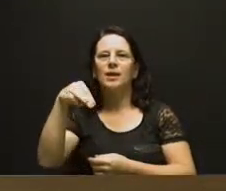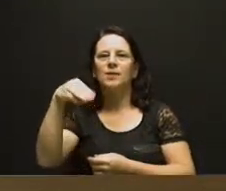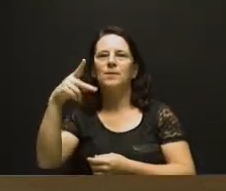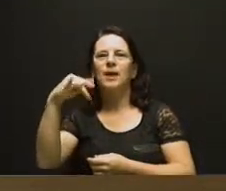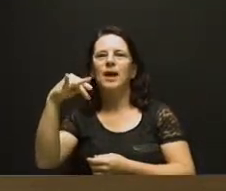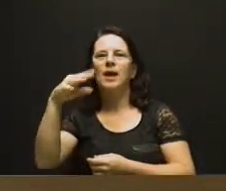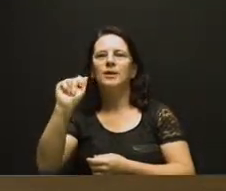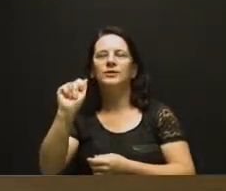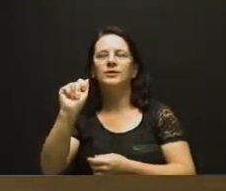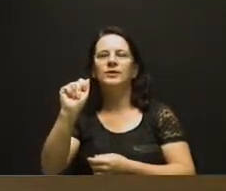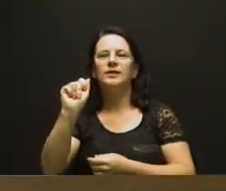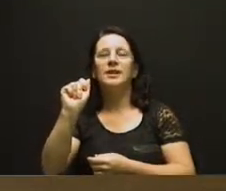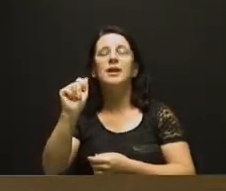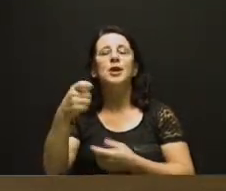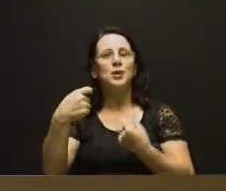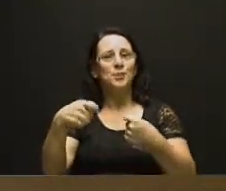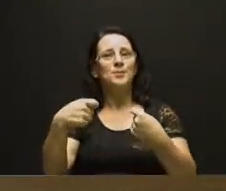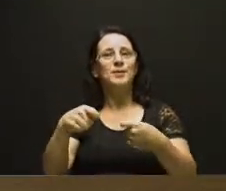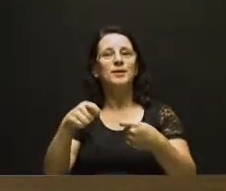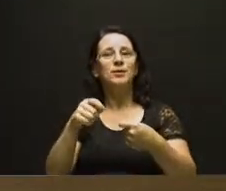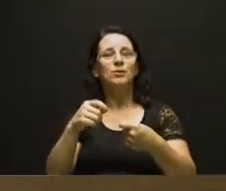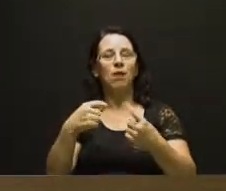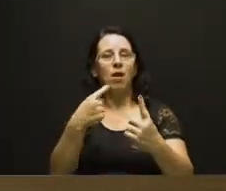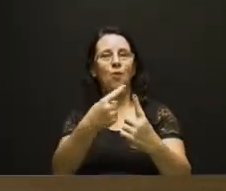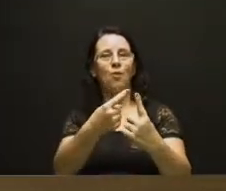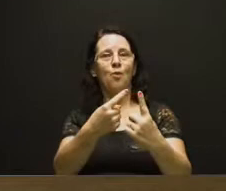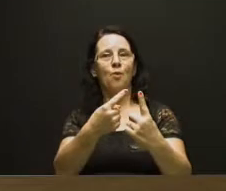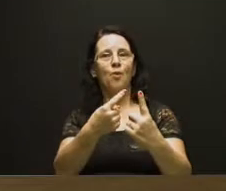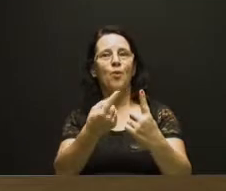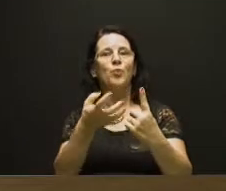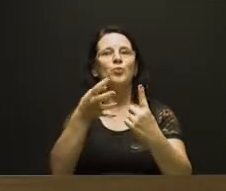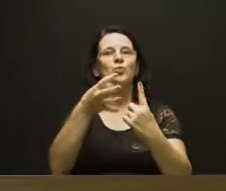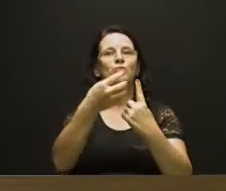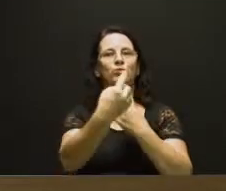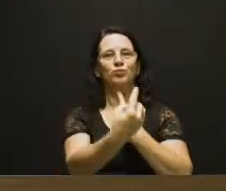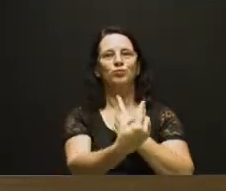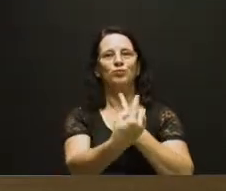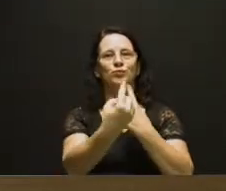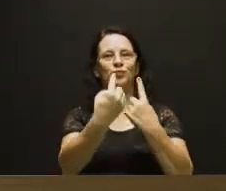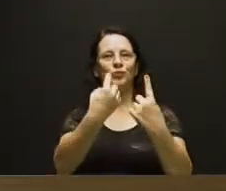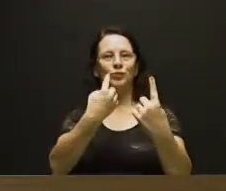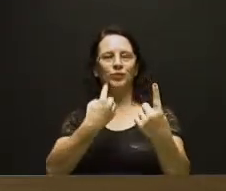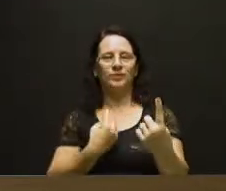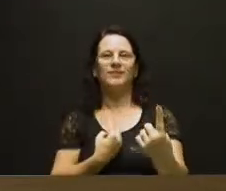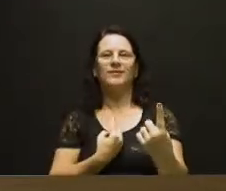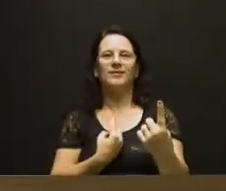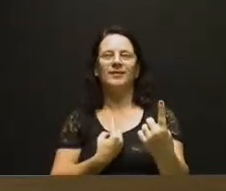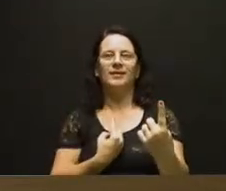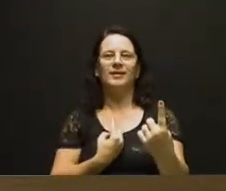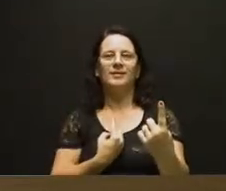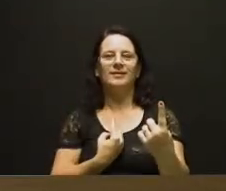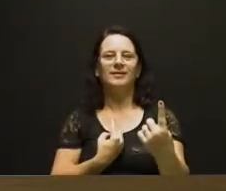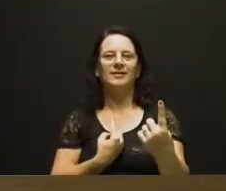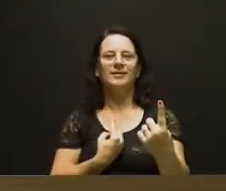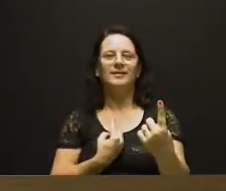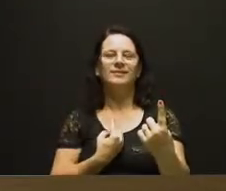preciso dessa prática empate eu preciso me colocar no lugar do outro pra ver como é difícil